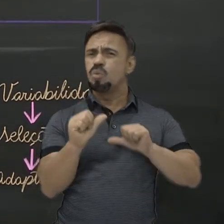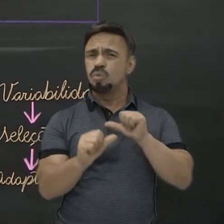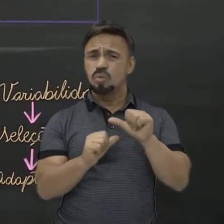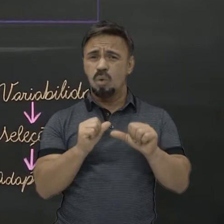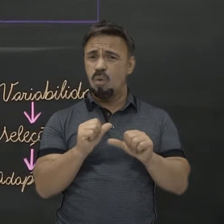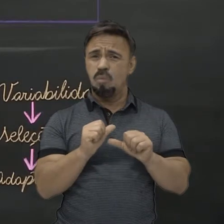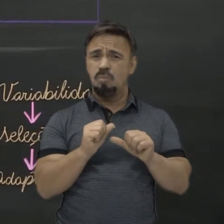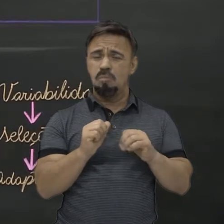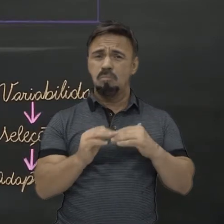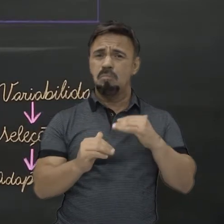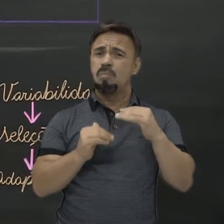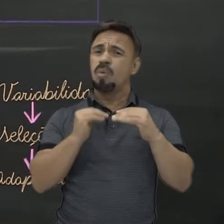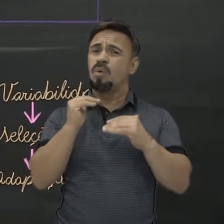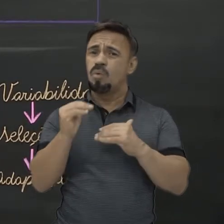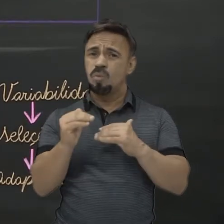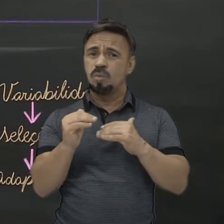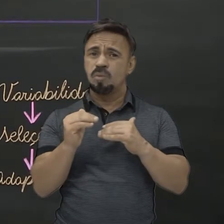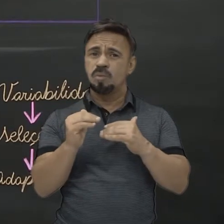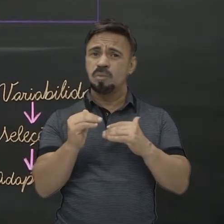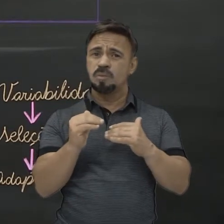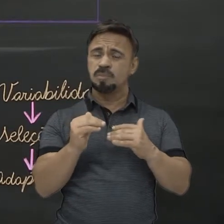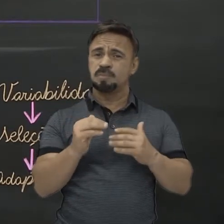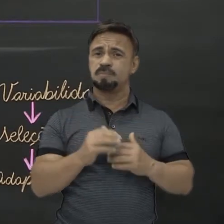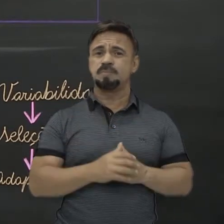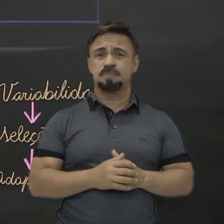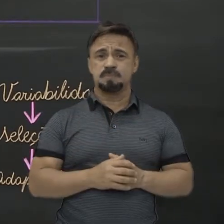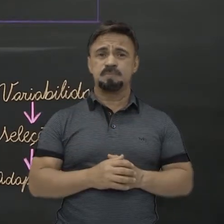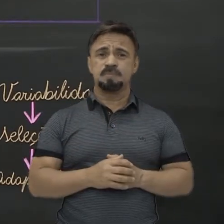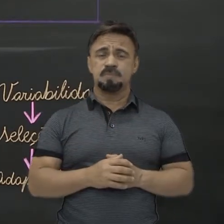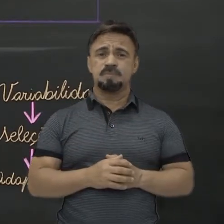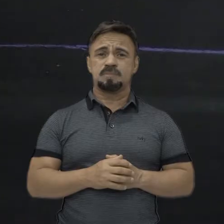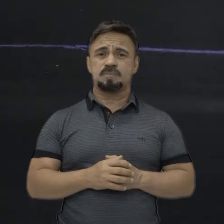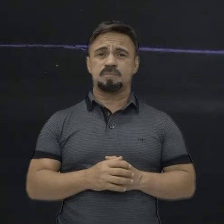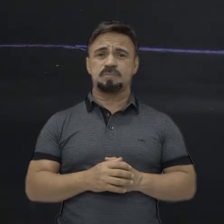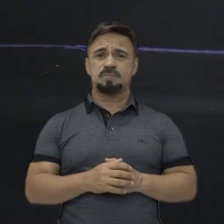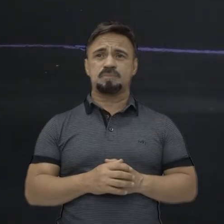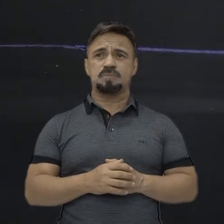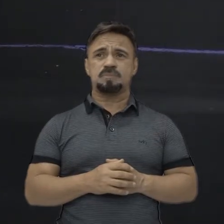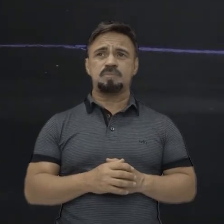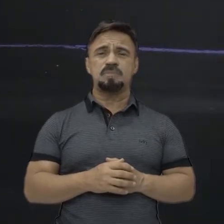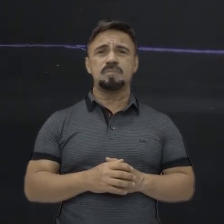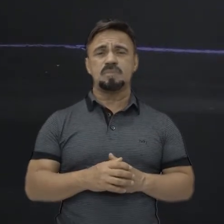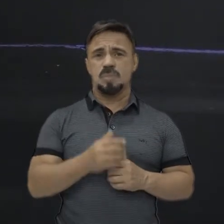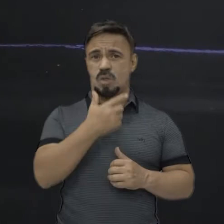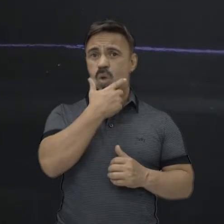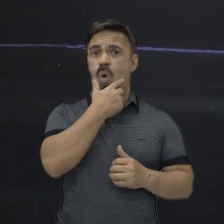uma evolução, uma transformação? Então eram bandeiras que Darwin levantava. Ele